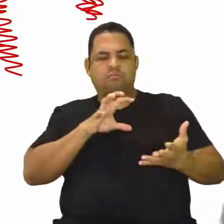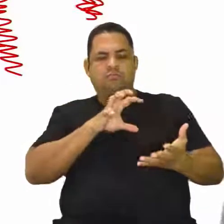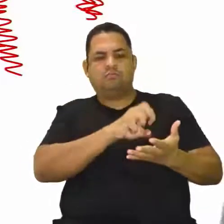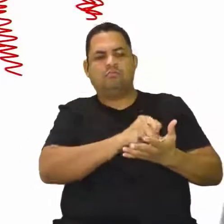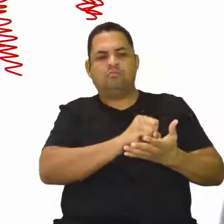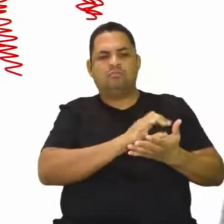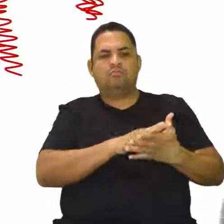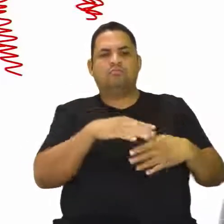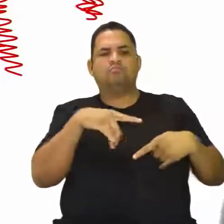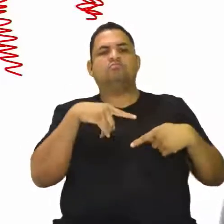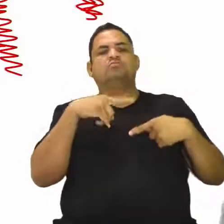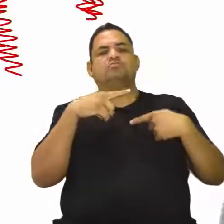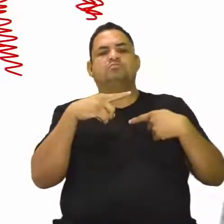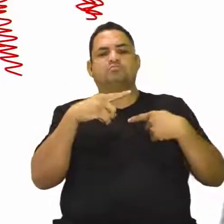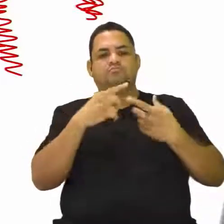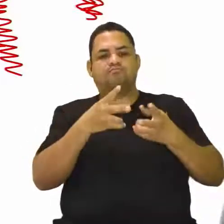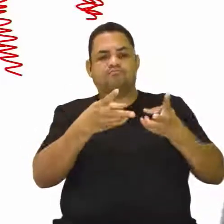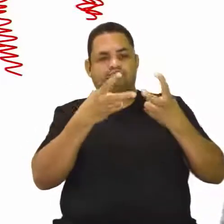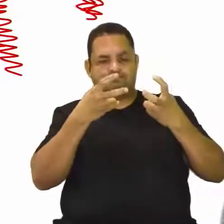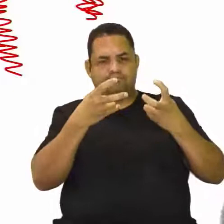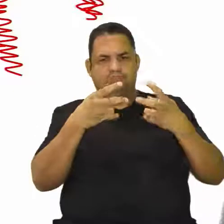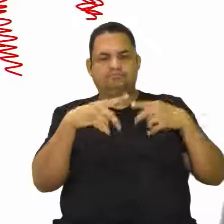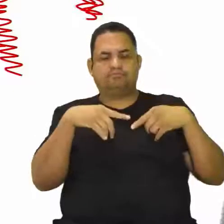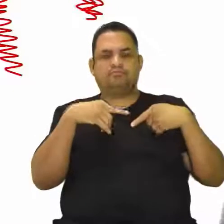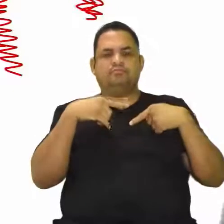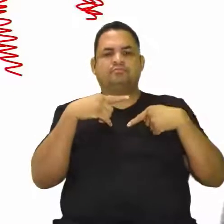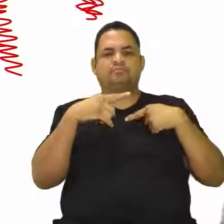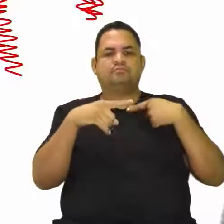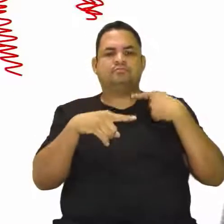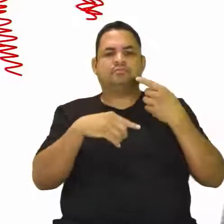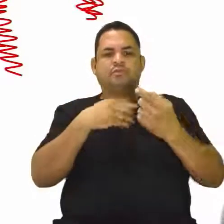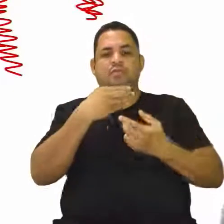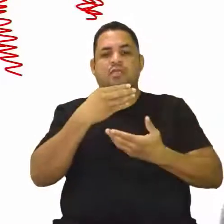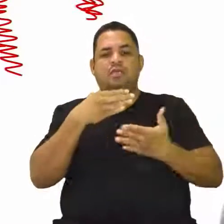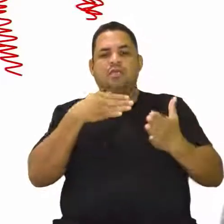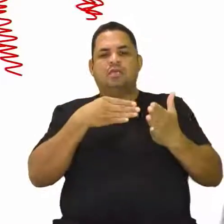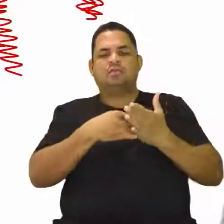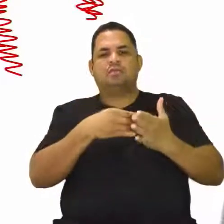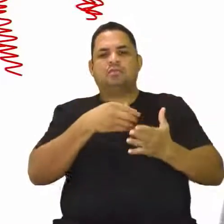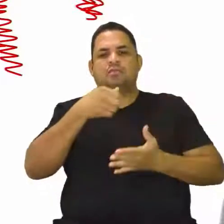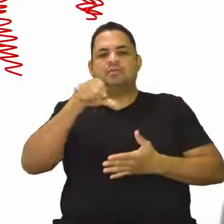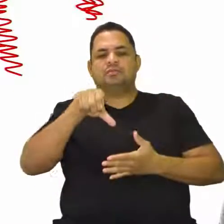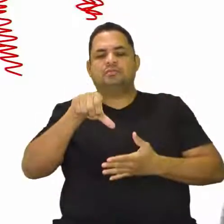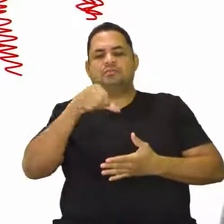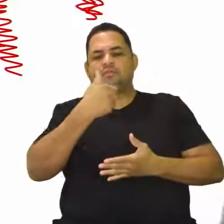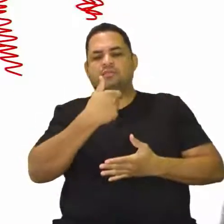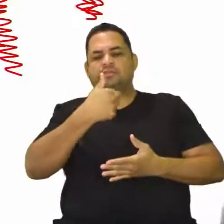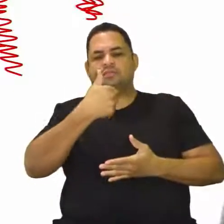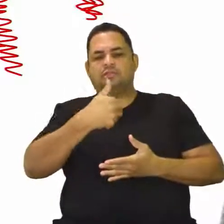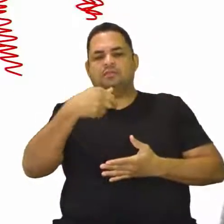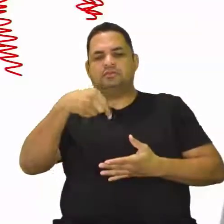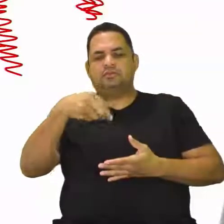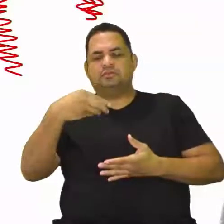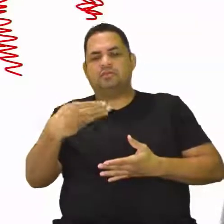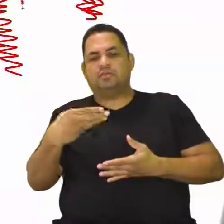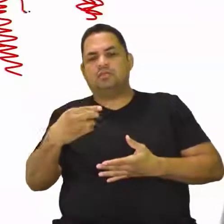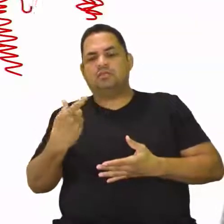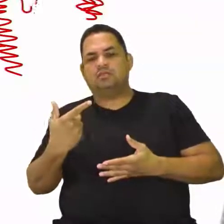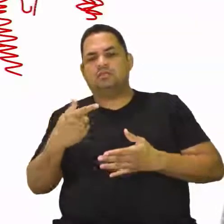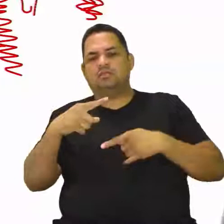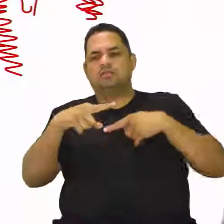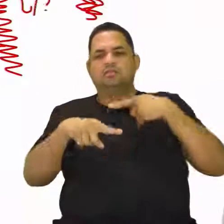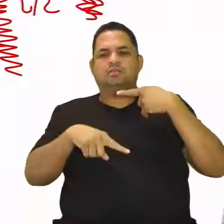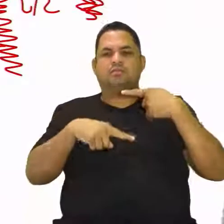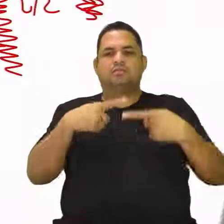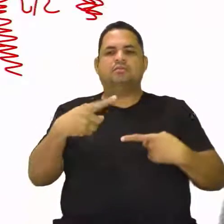conquistar. Percebeu de isso até 1942 de